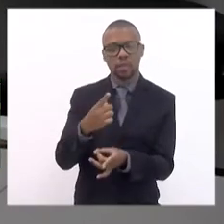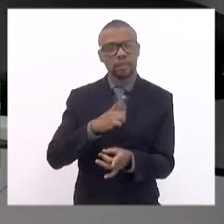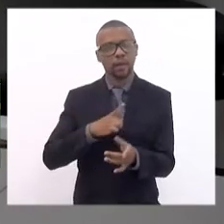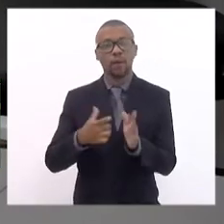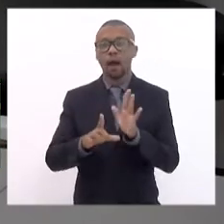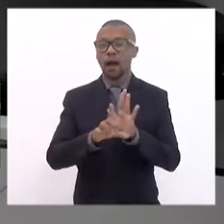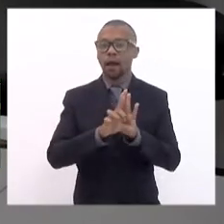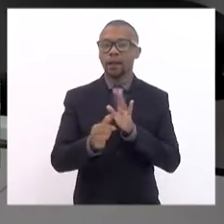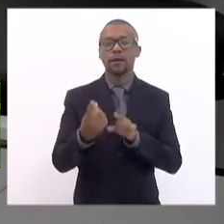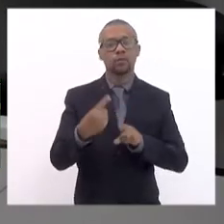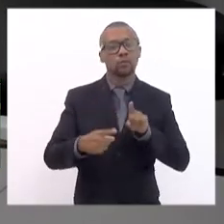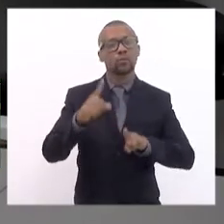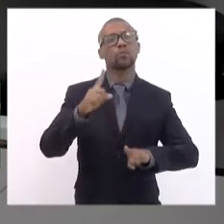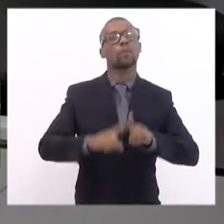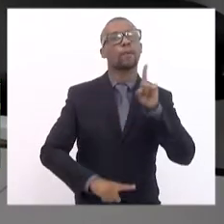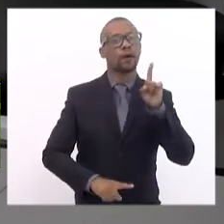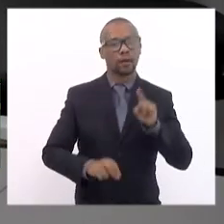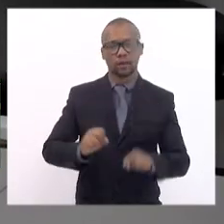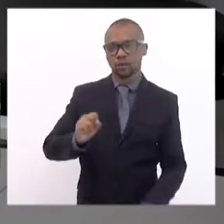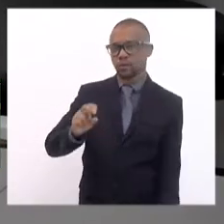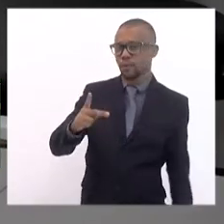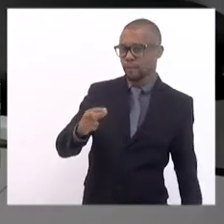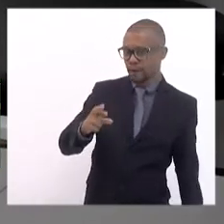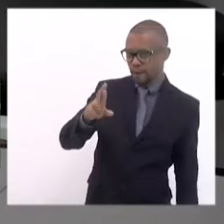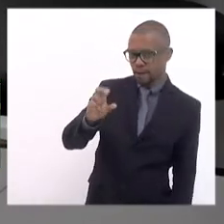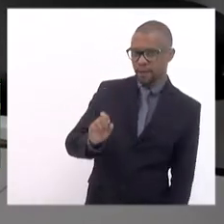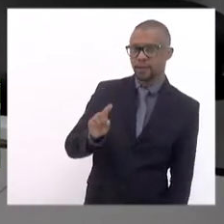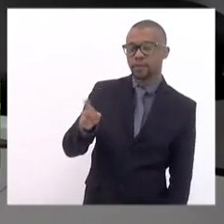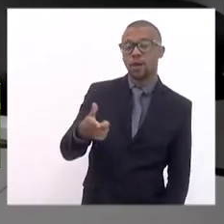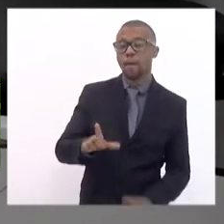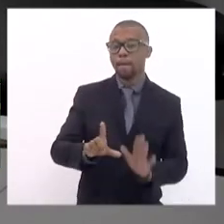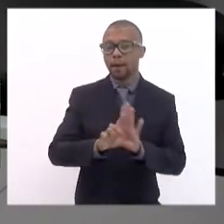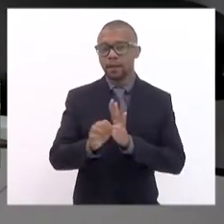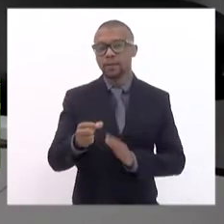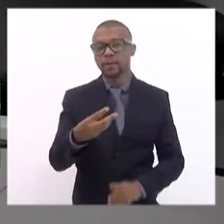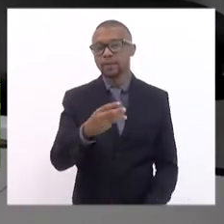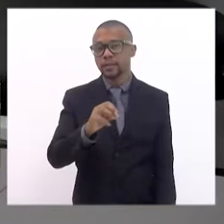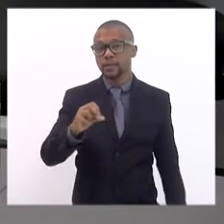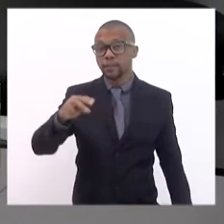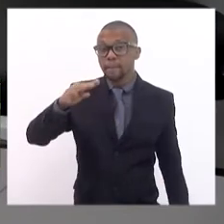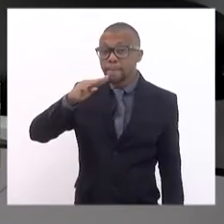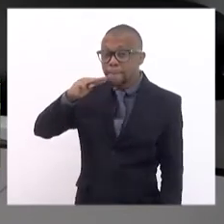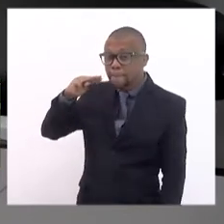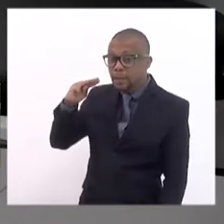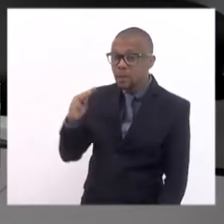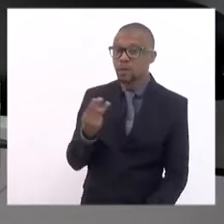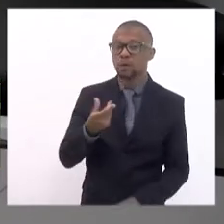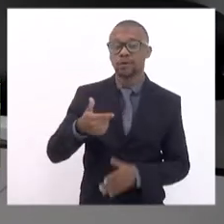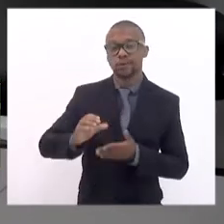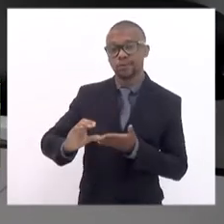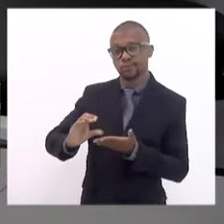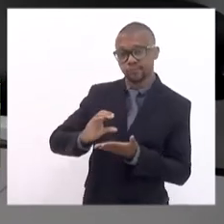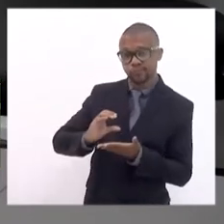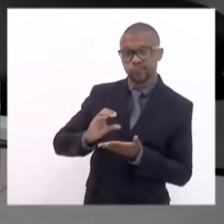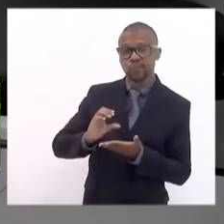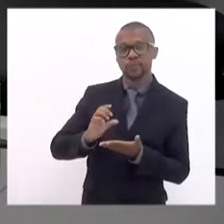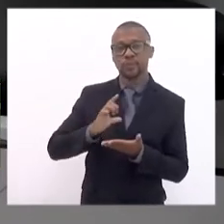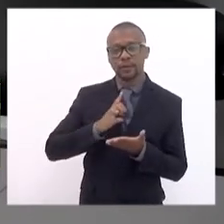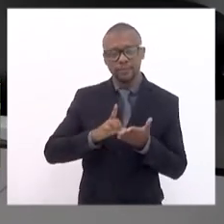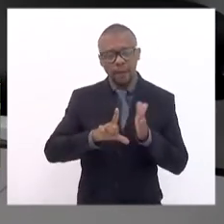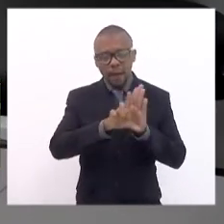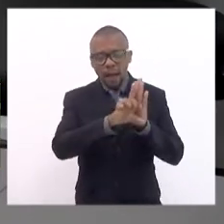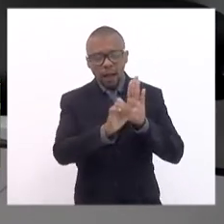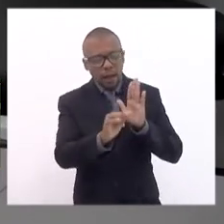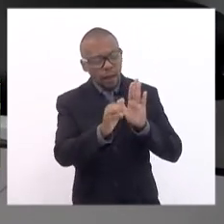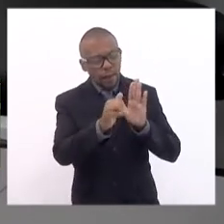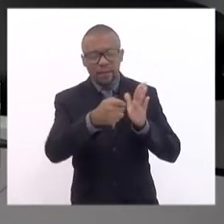exemplo, né? Para a AGRIO. Foi uma lei que ela colocou 300 milhões de recursos, flexibilizou bastante coisa em relação à